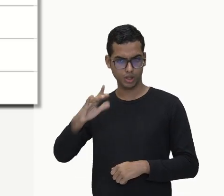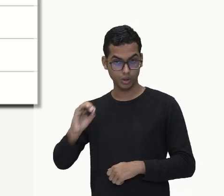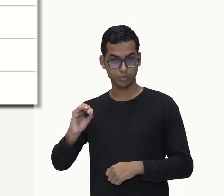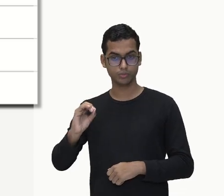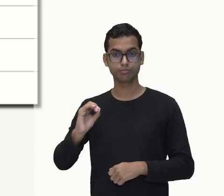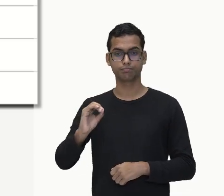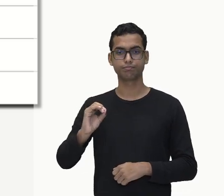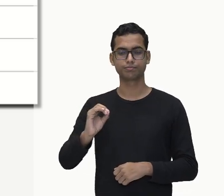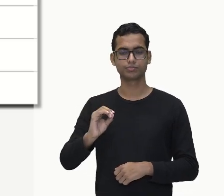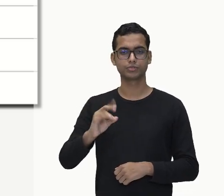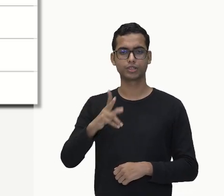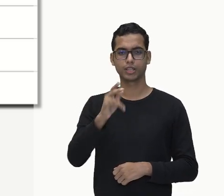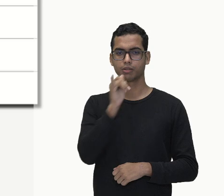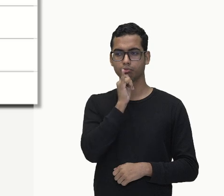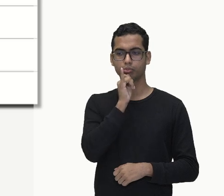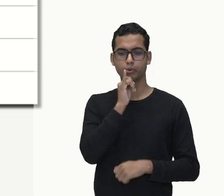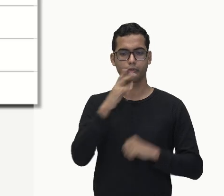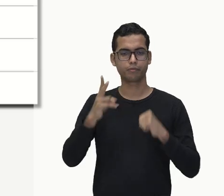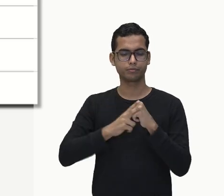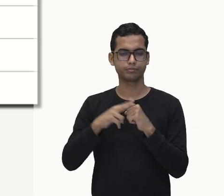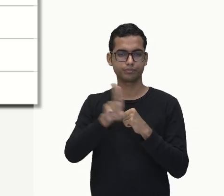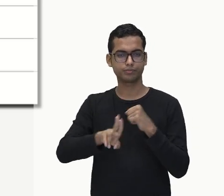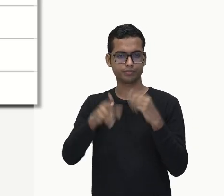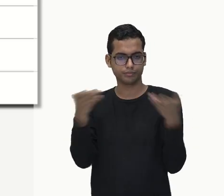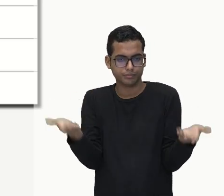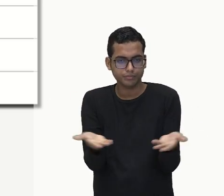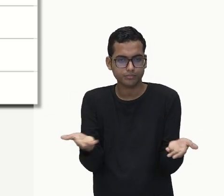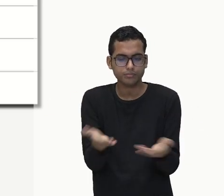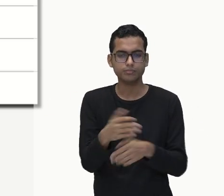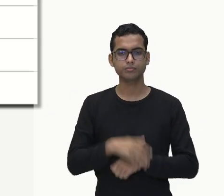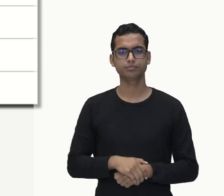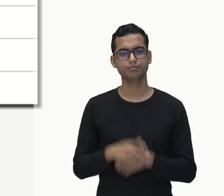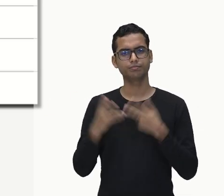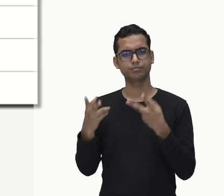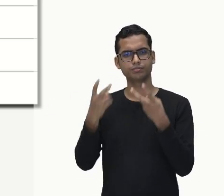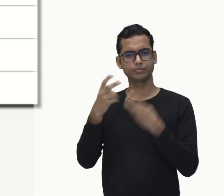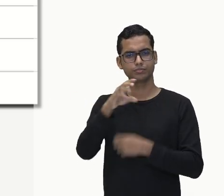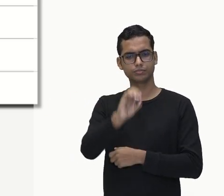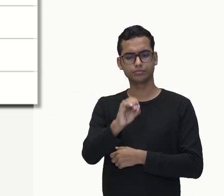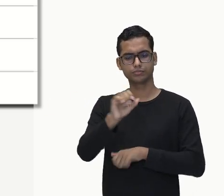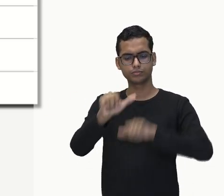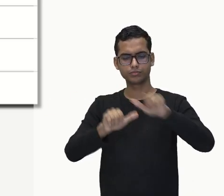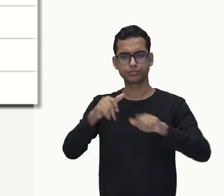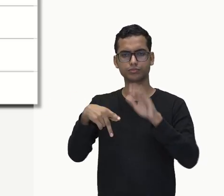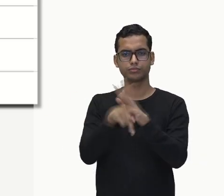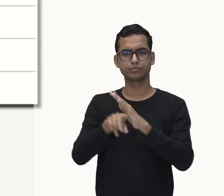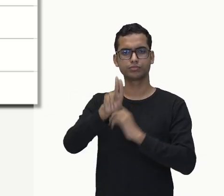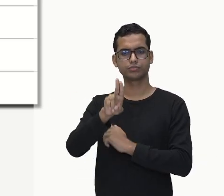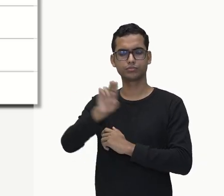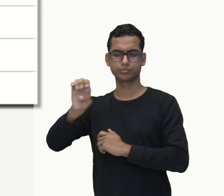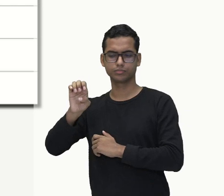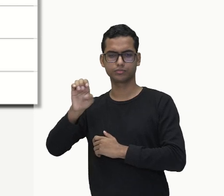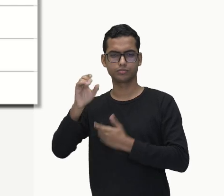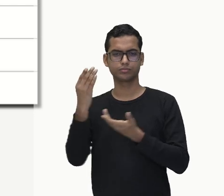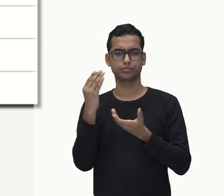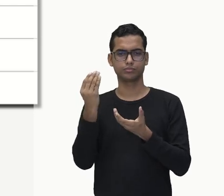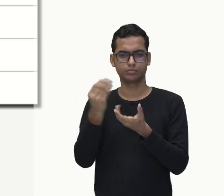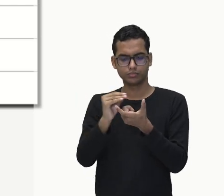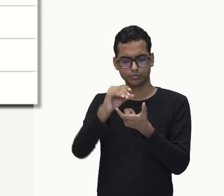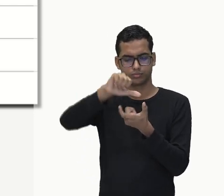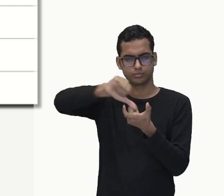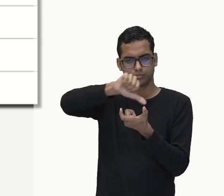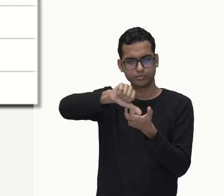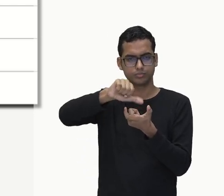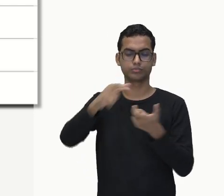percebe automaticamente que esse O se transforma em we. Se teve mudança na raiz, claro que o verbo é irregular.